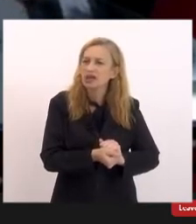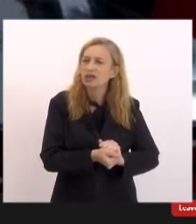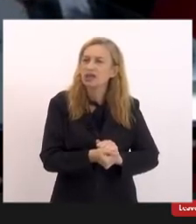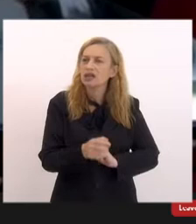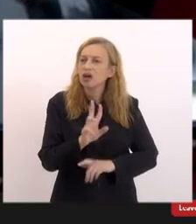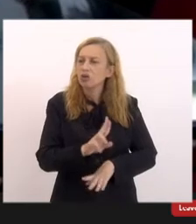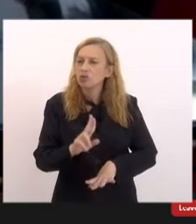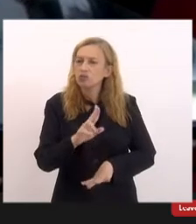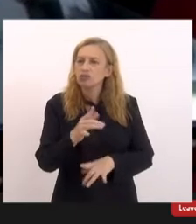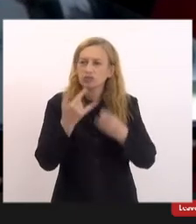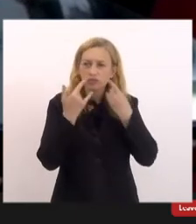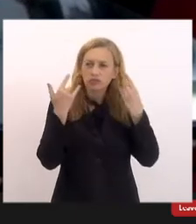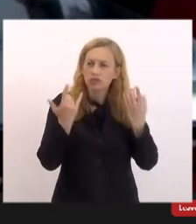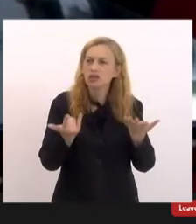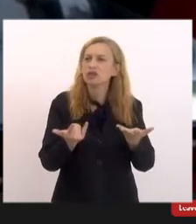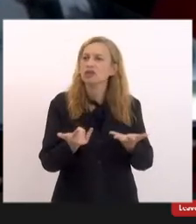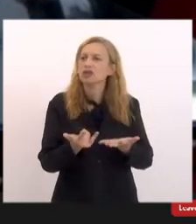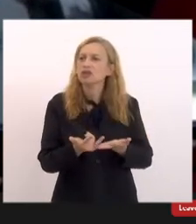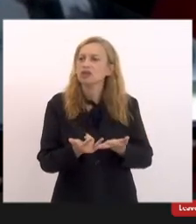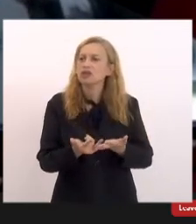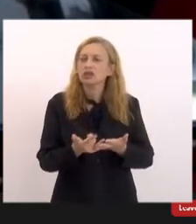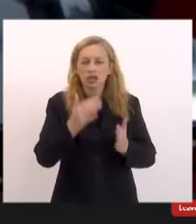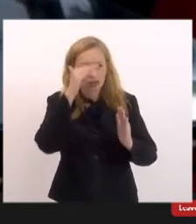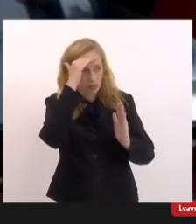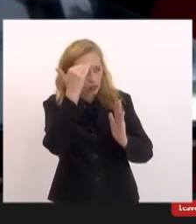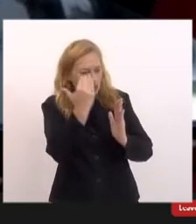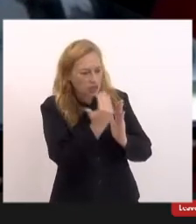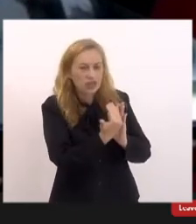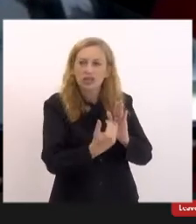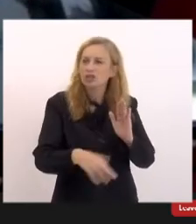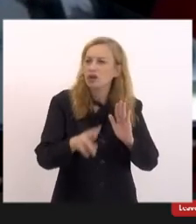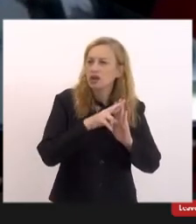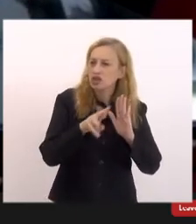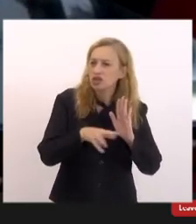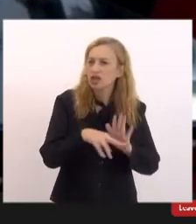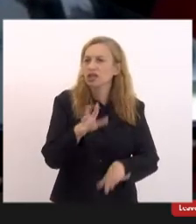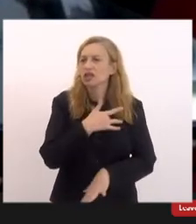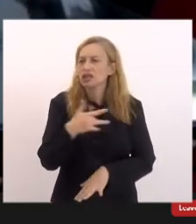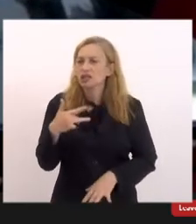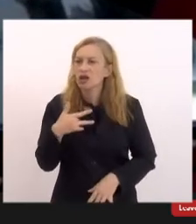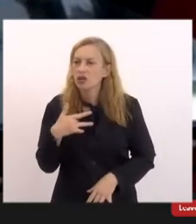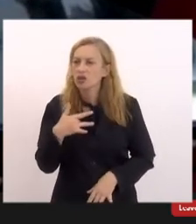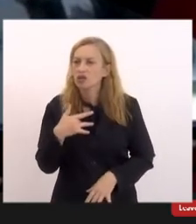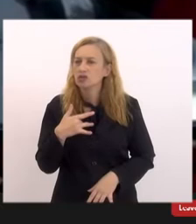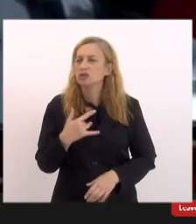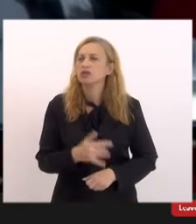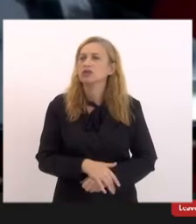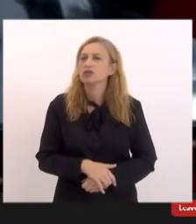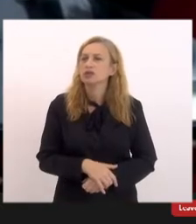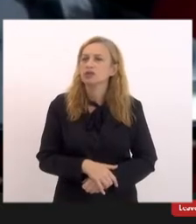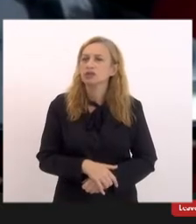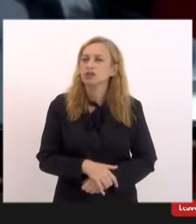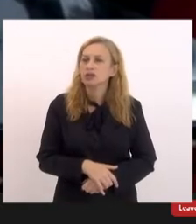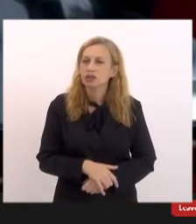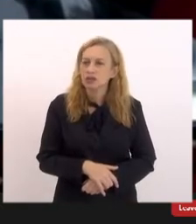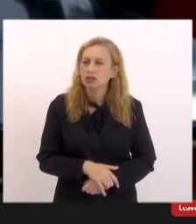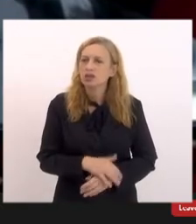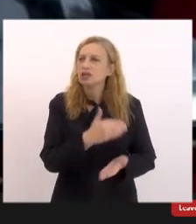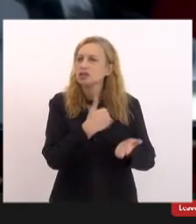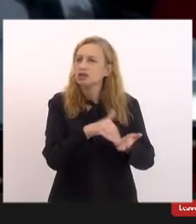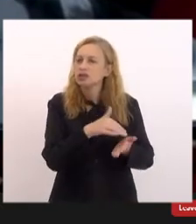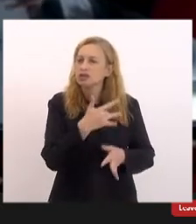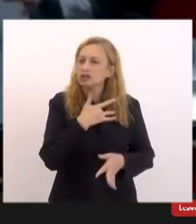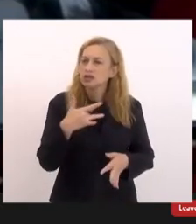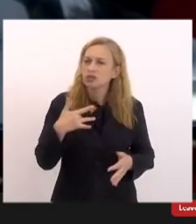isso, respeitando as regras sanitárias por meio das resoluções conjuntas com a Secretaria de